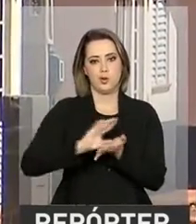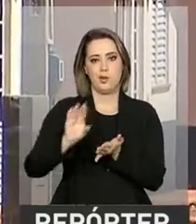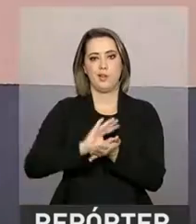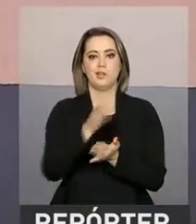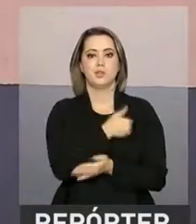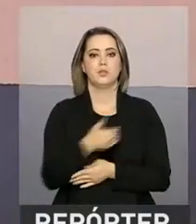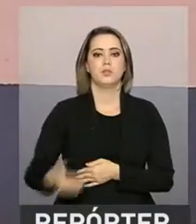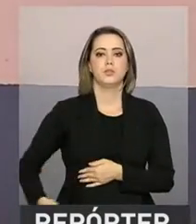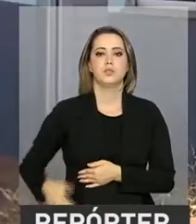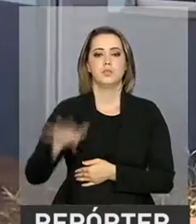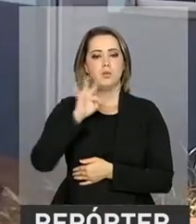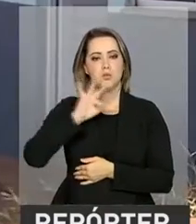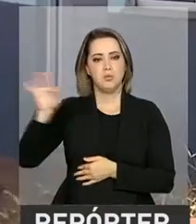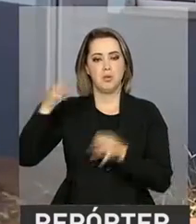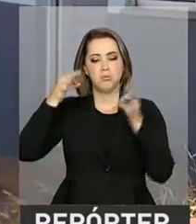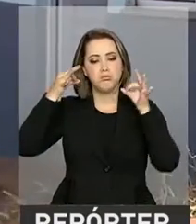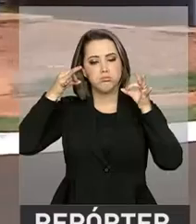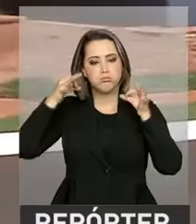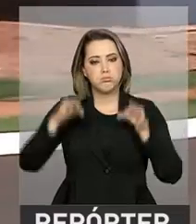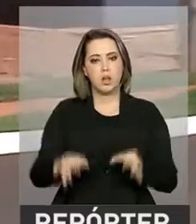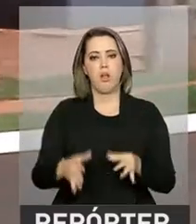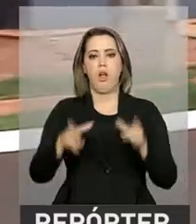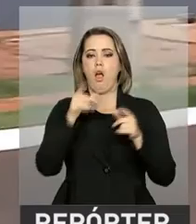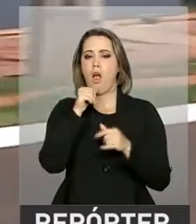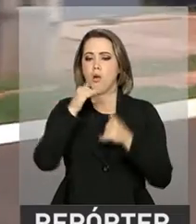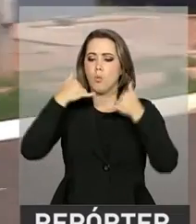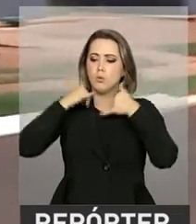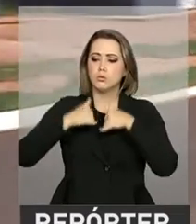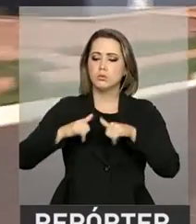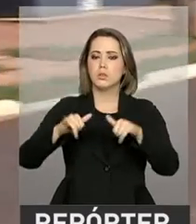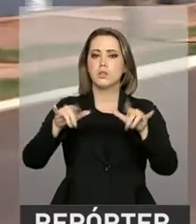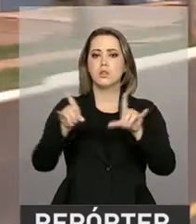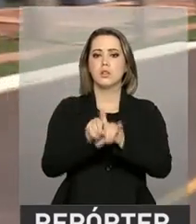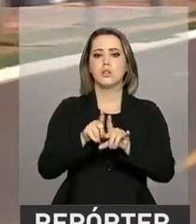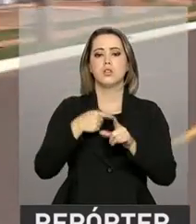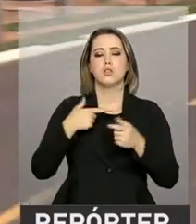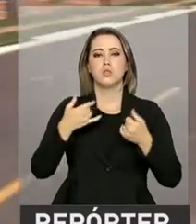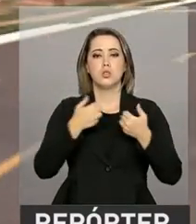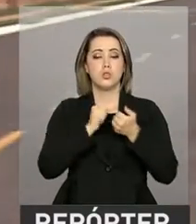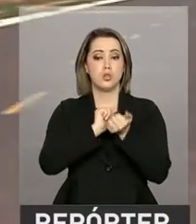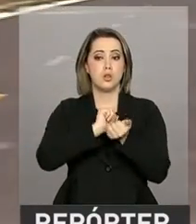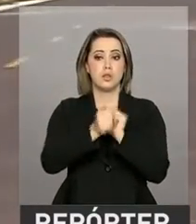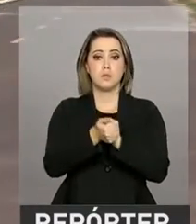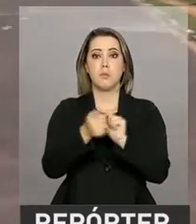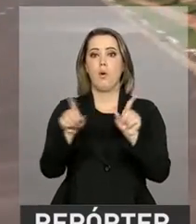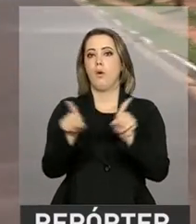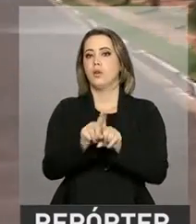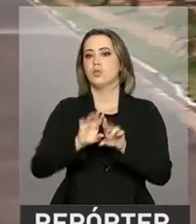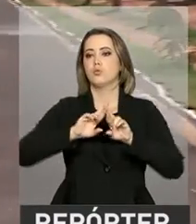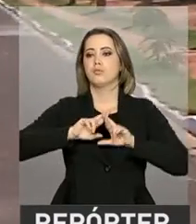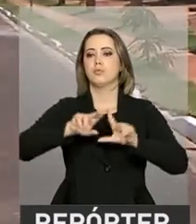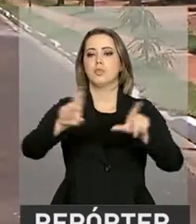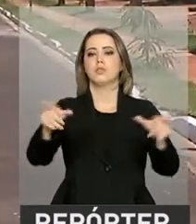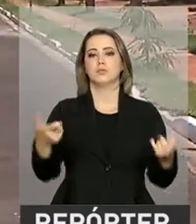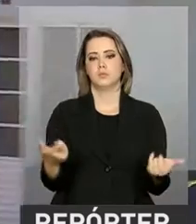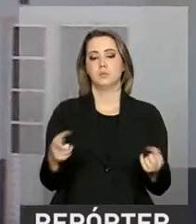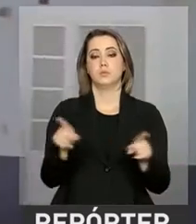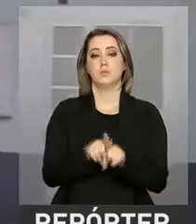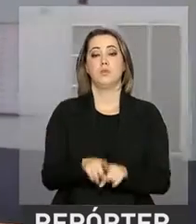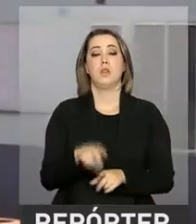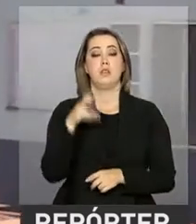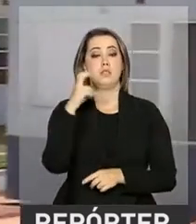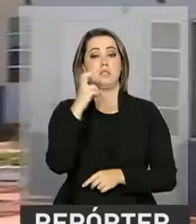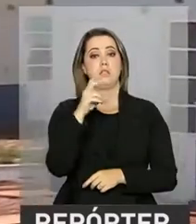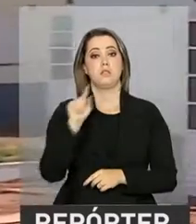tem água esgoto energia elétrica asfalto playground e quadras poliesportivas 5 mil pessoas serão beneficiadas